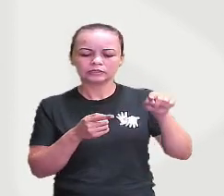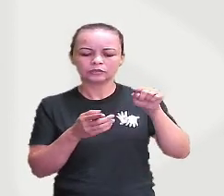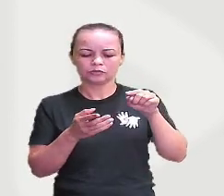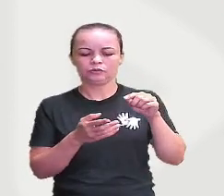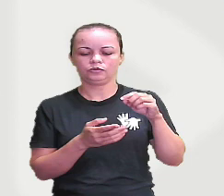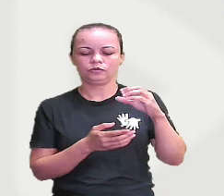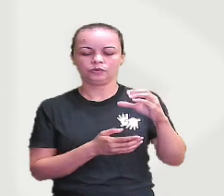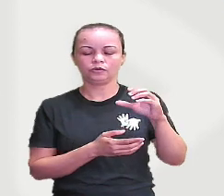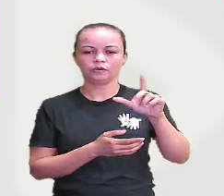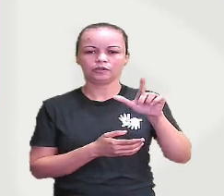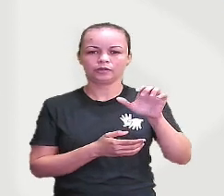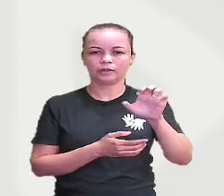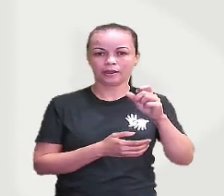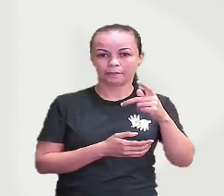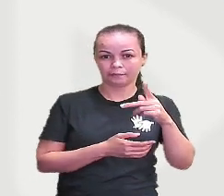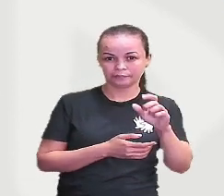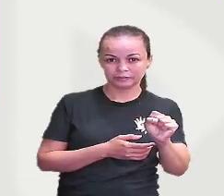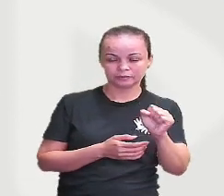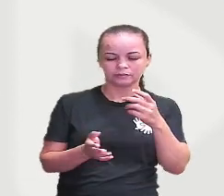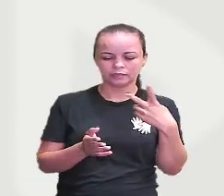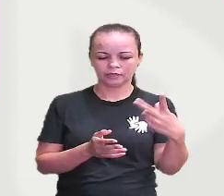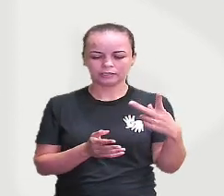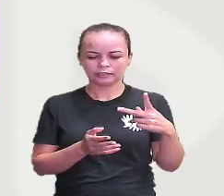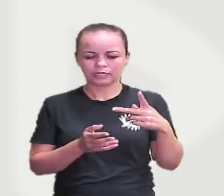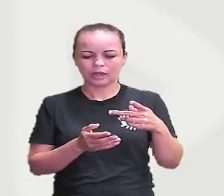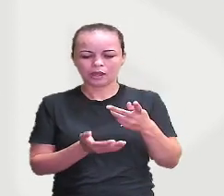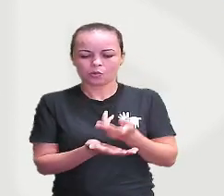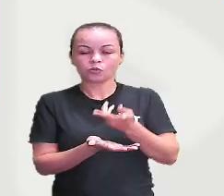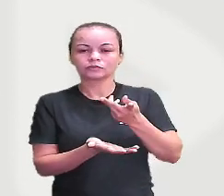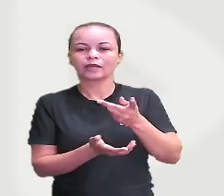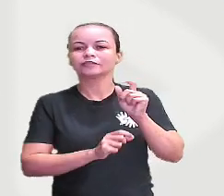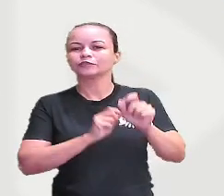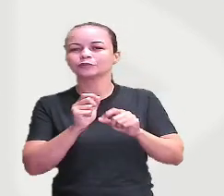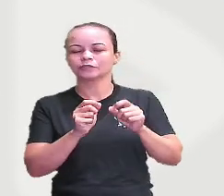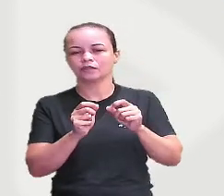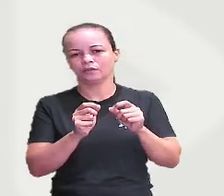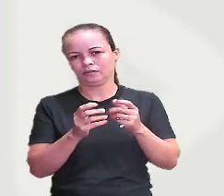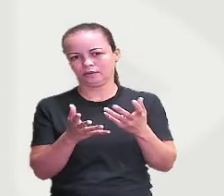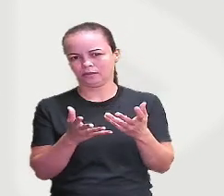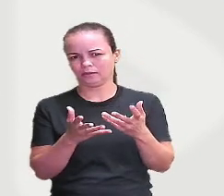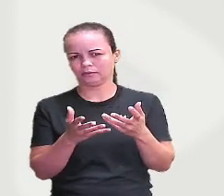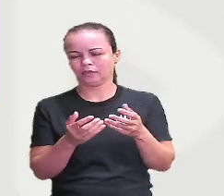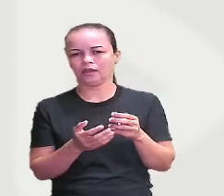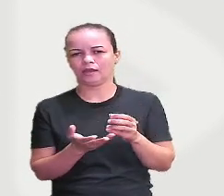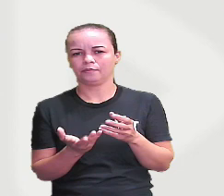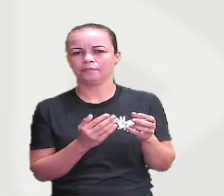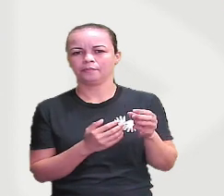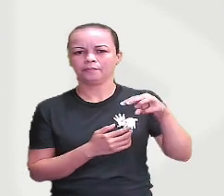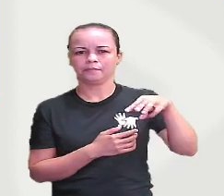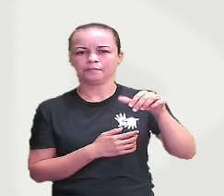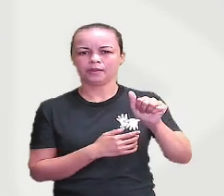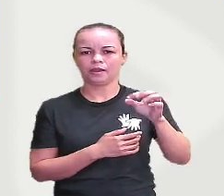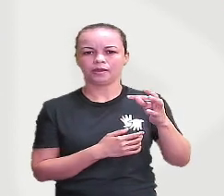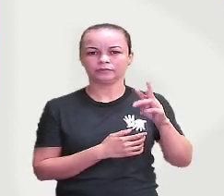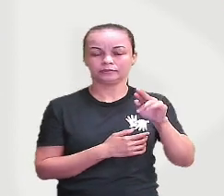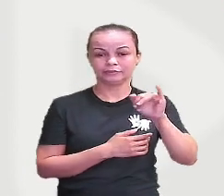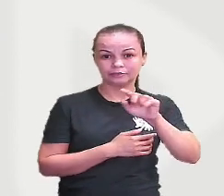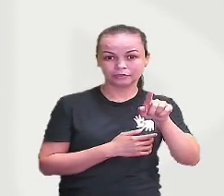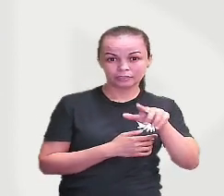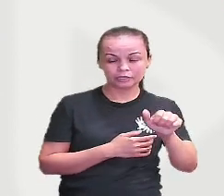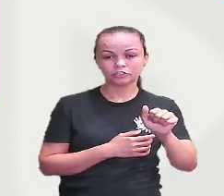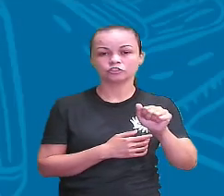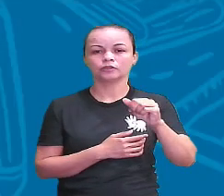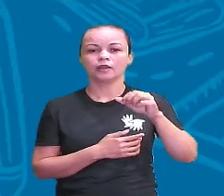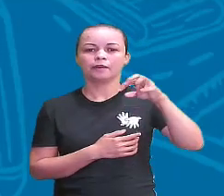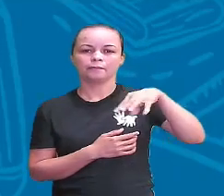grande cadeia, que está ocorrendo aonde, gente? Ela ocorre na chamada matriz mitocondrial. A partir do ciclo de Krebs, sim,